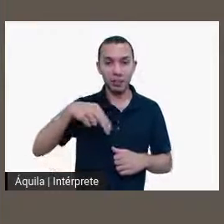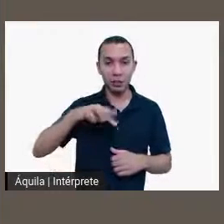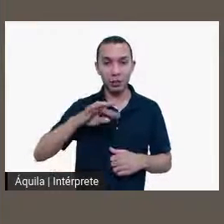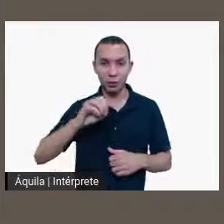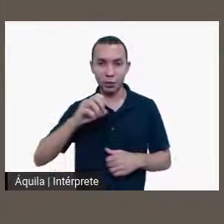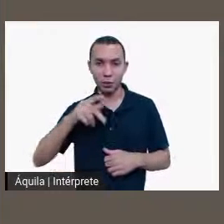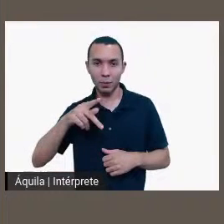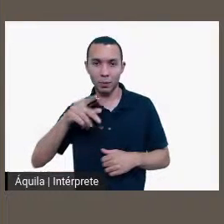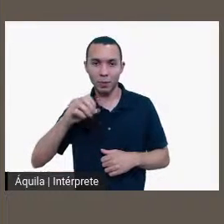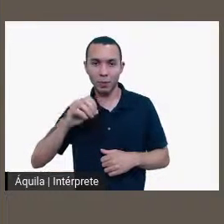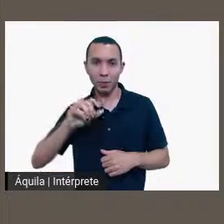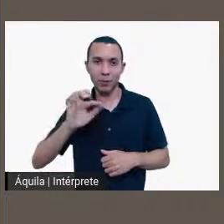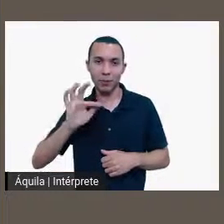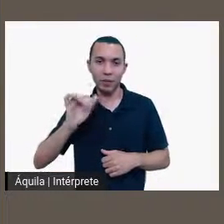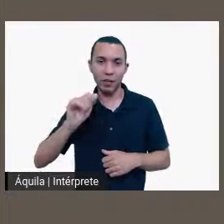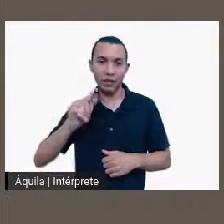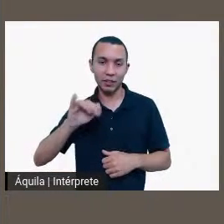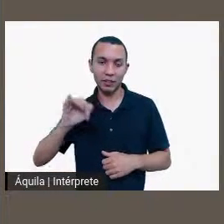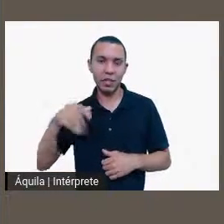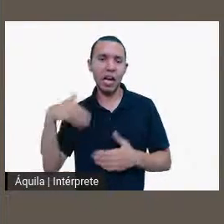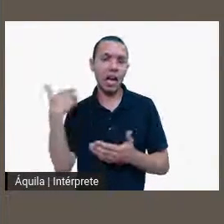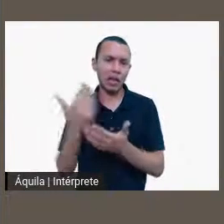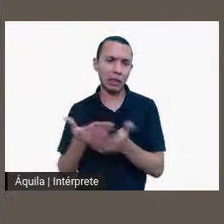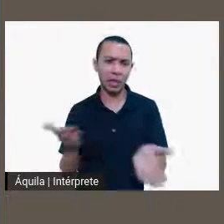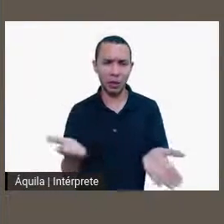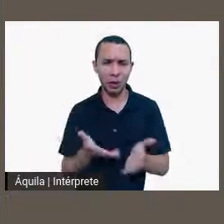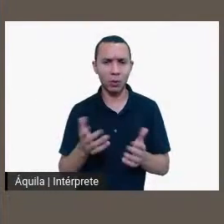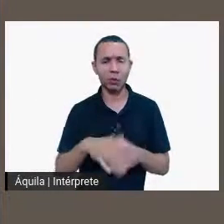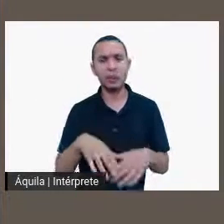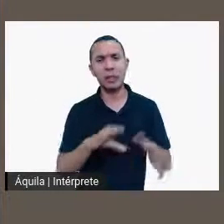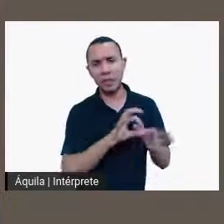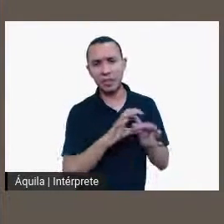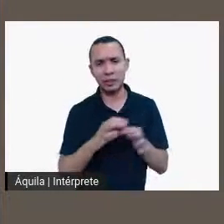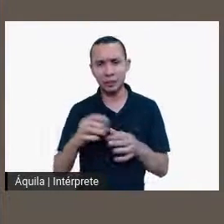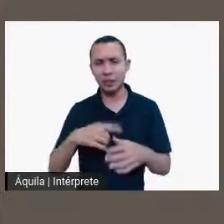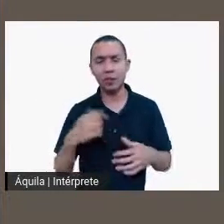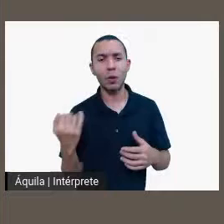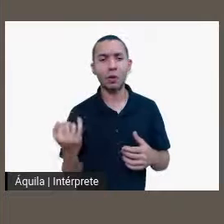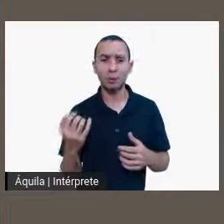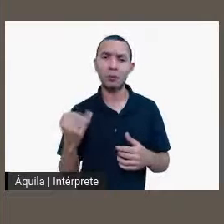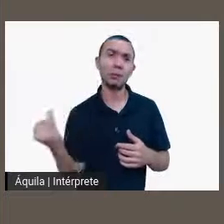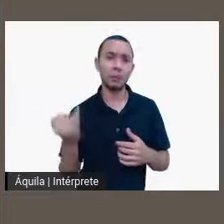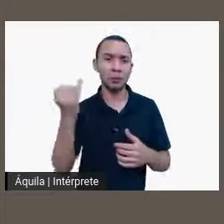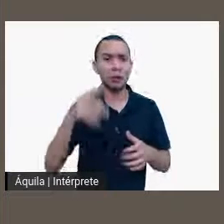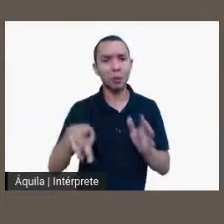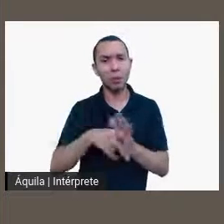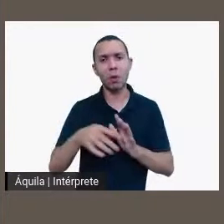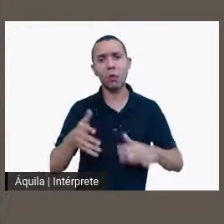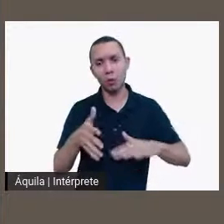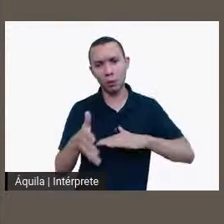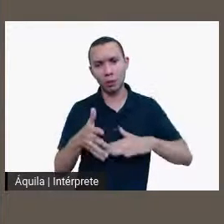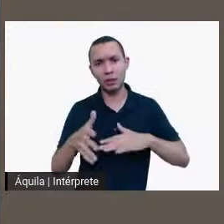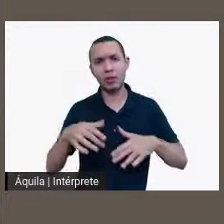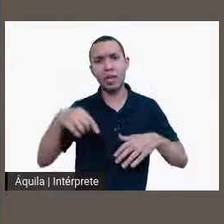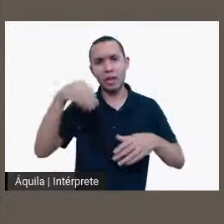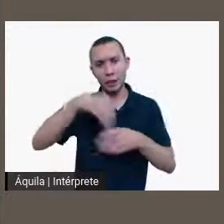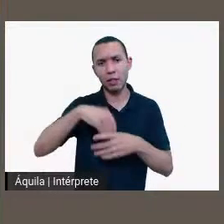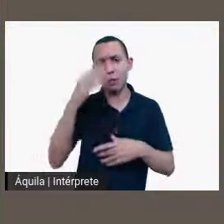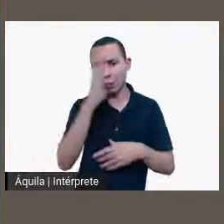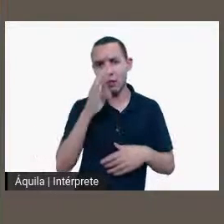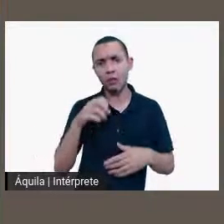estende, né, até hoje em dia, seria a linha mais vitoriosa do modernismo, né, dentro e fora do Brasil, essa